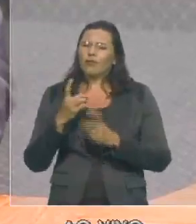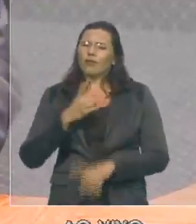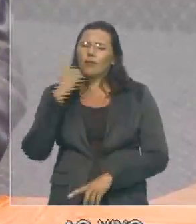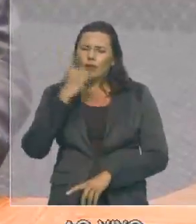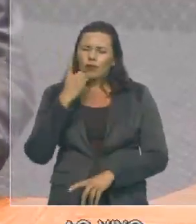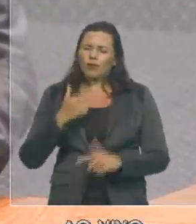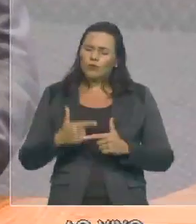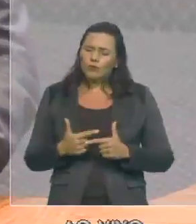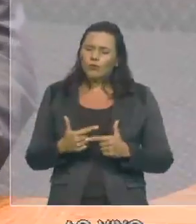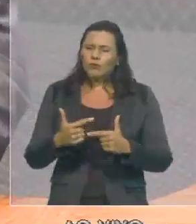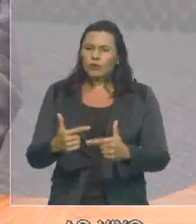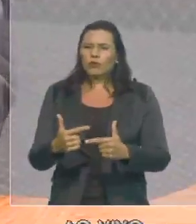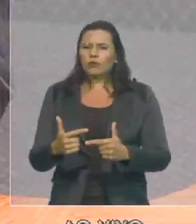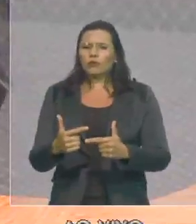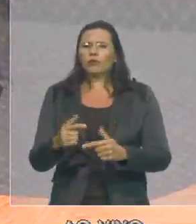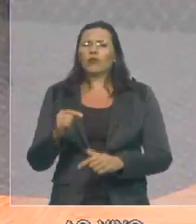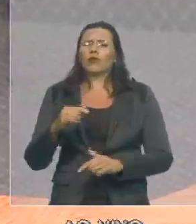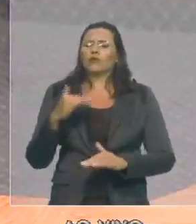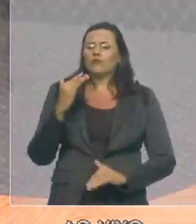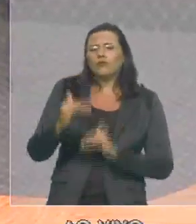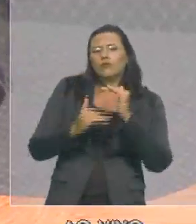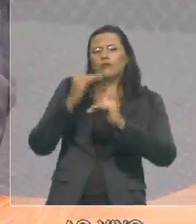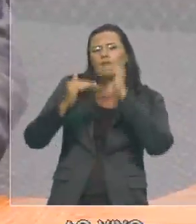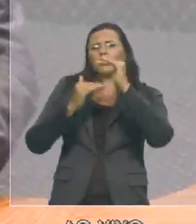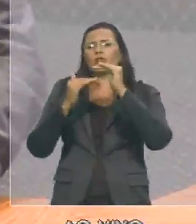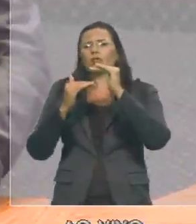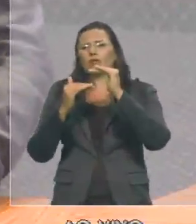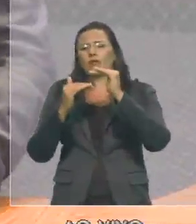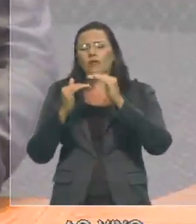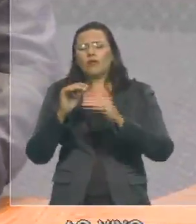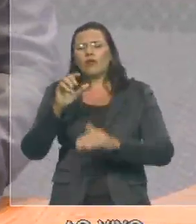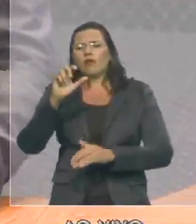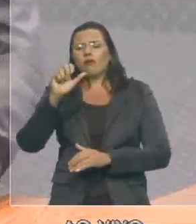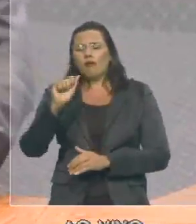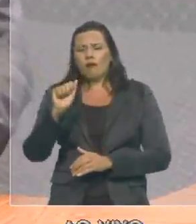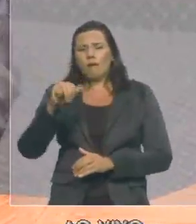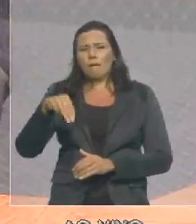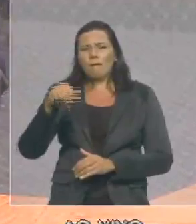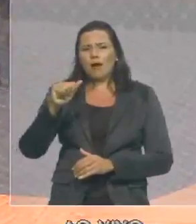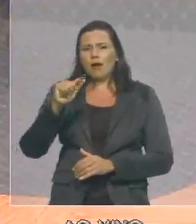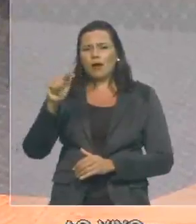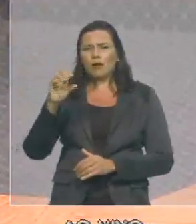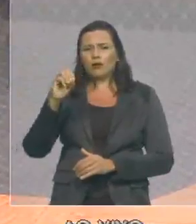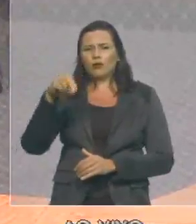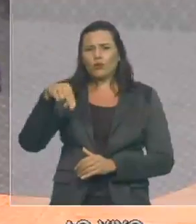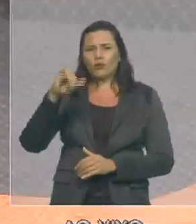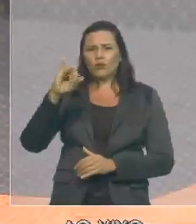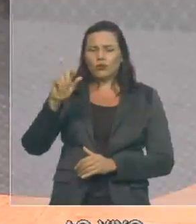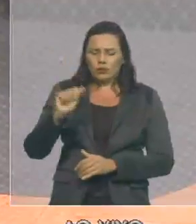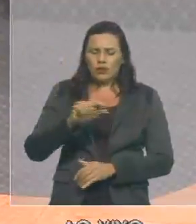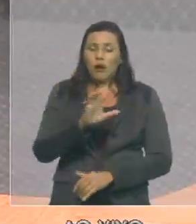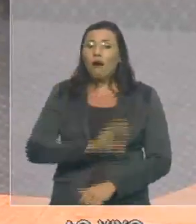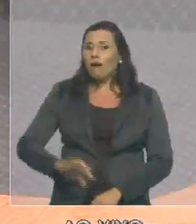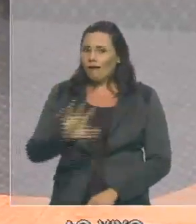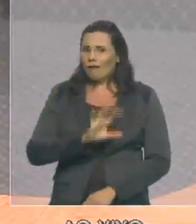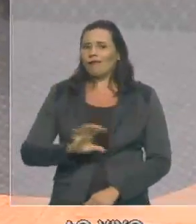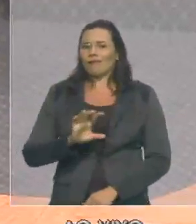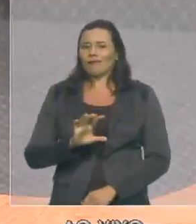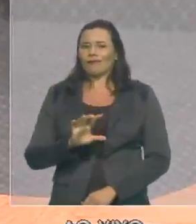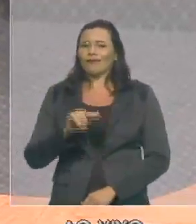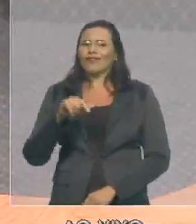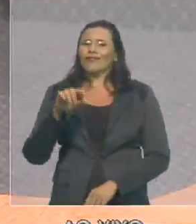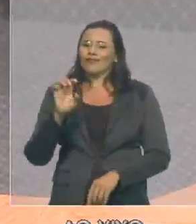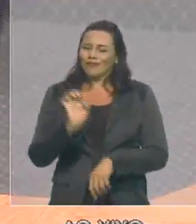que é o desenvolvimento da Amazônia através da participação do Parlamento Amazônico. E nós, claro, além dessa agenda política, nós tivemos uma agenda